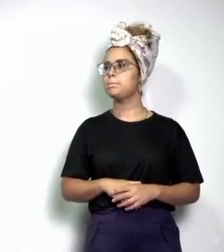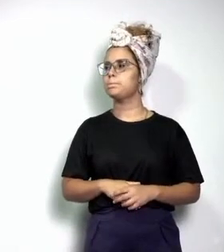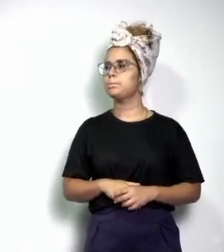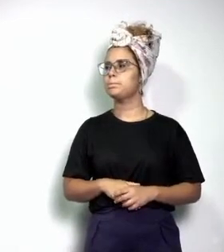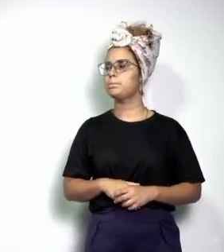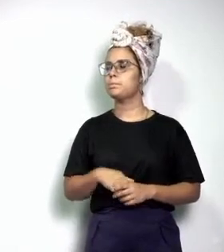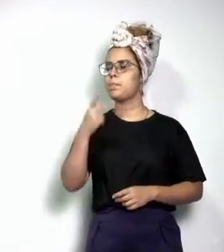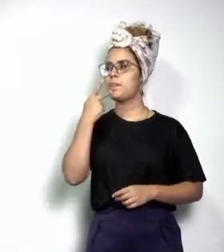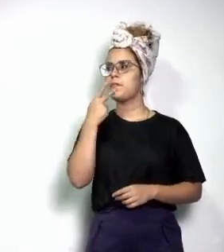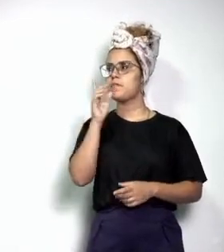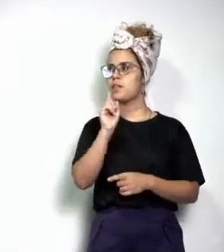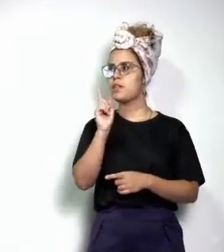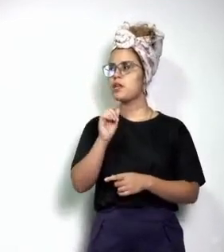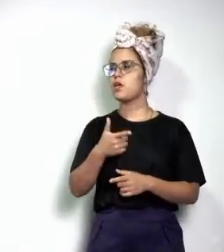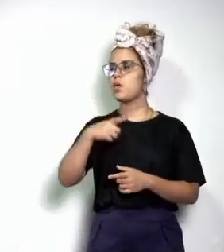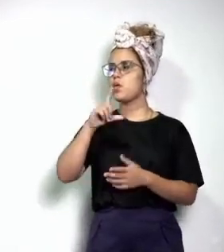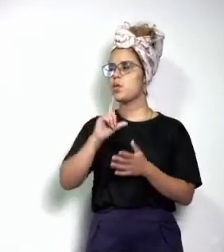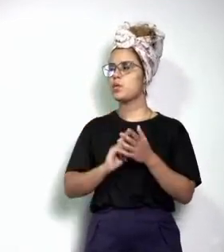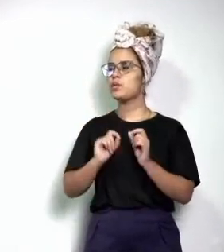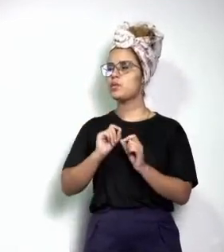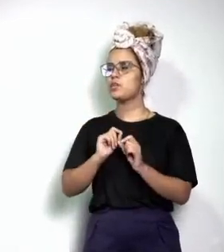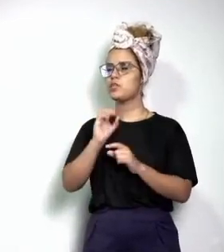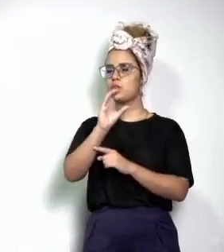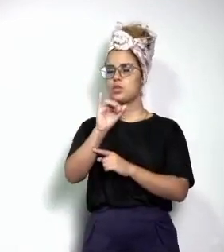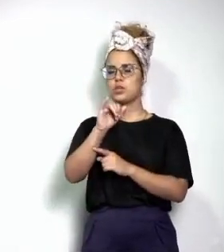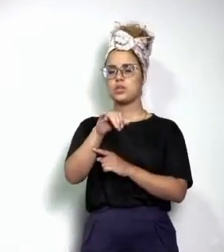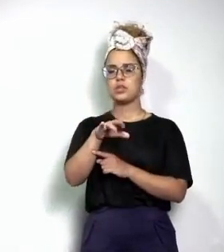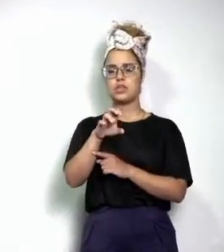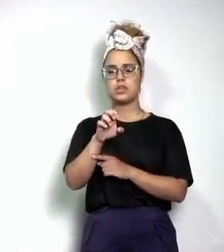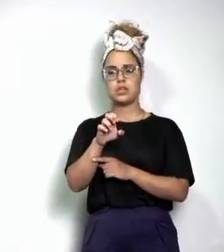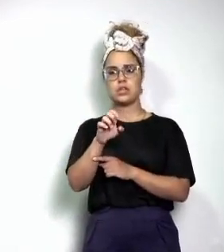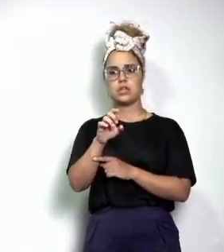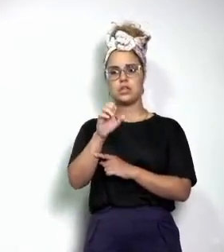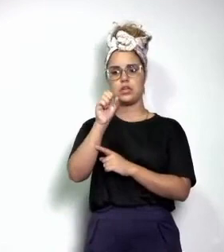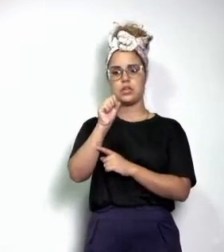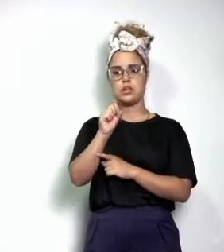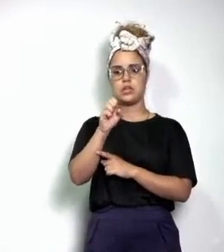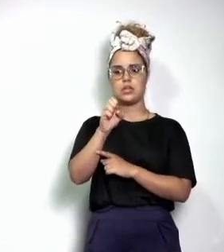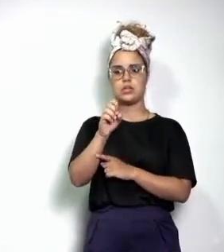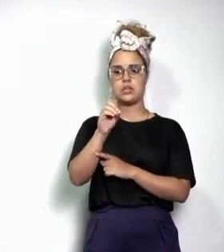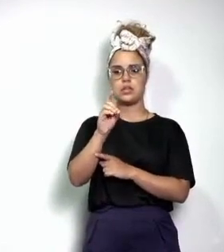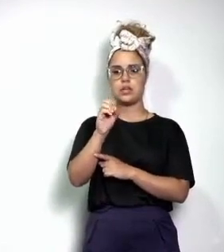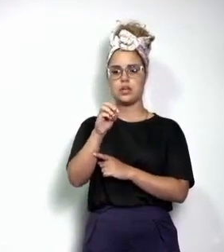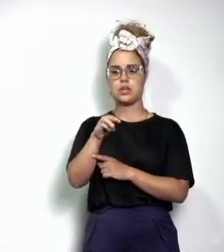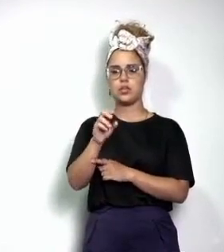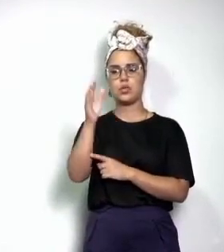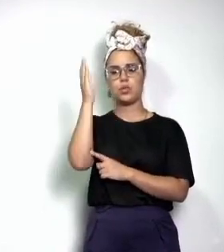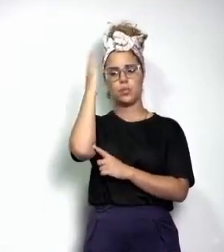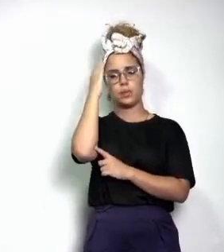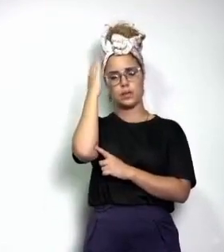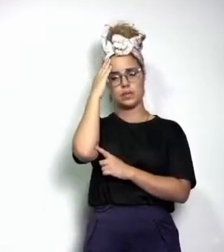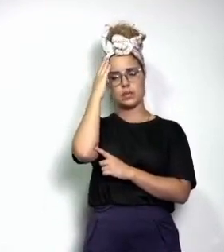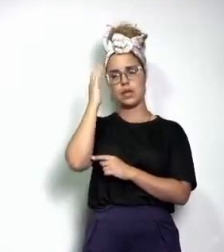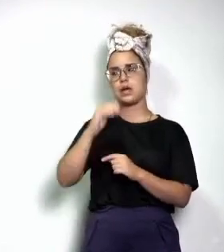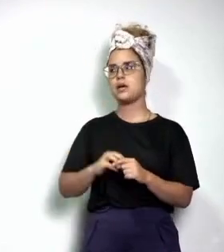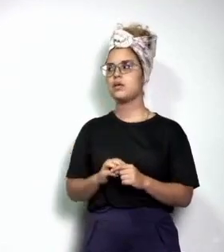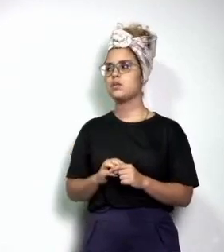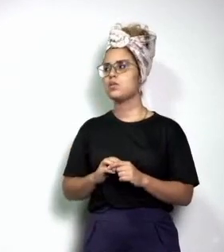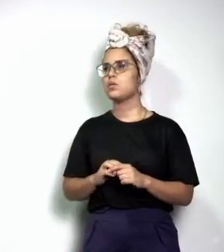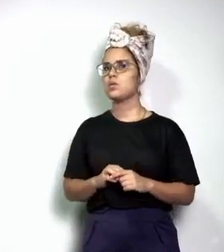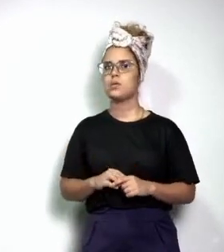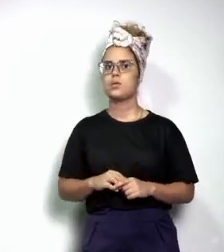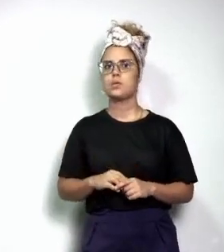Eu não falei ontem do Cine Saddle. Saddle é pensado em...